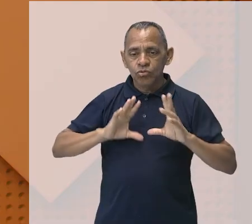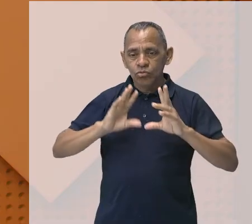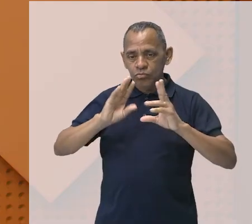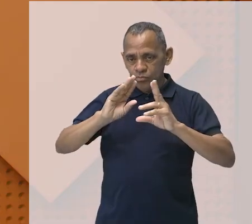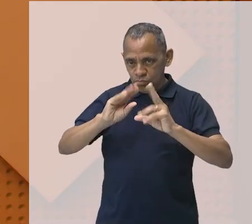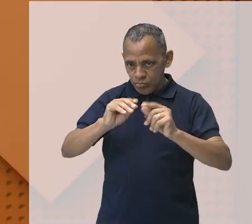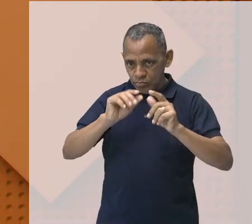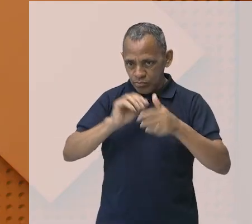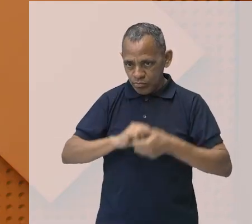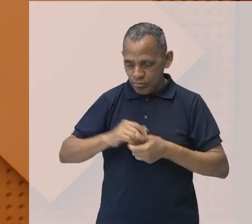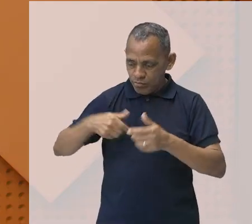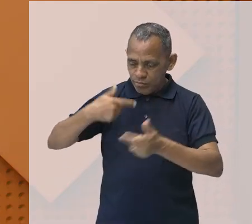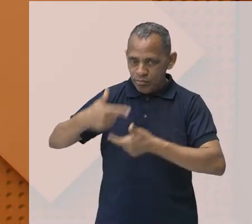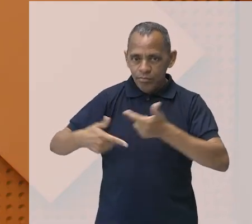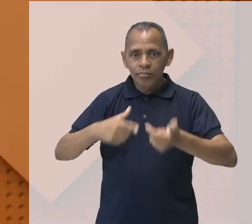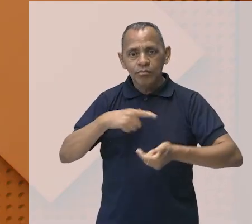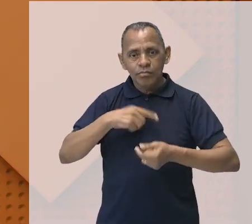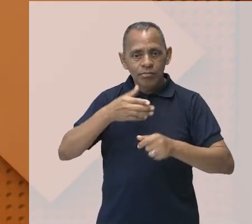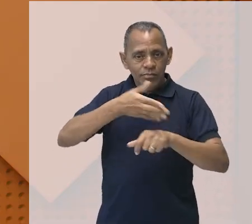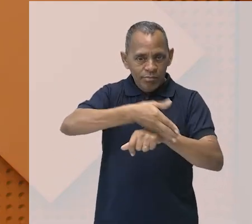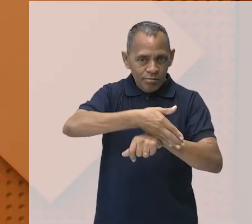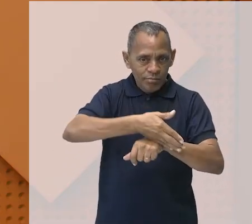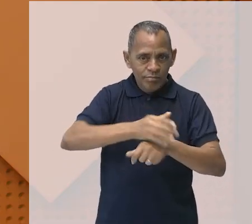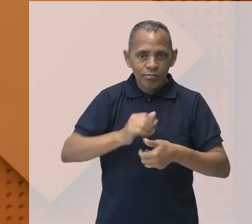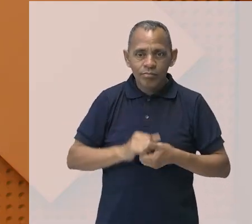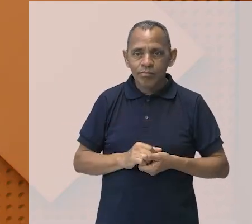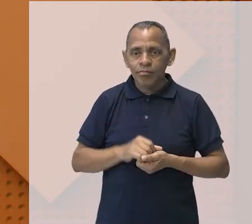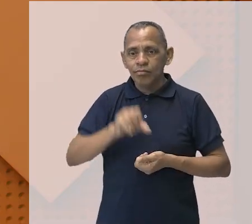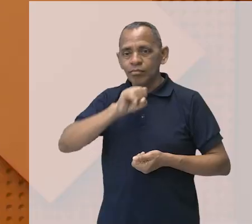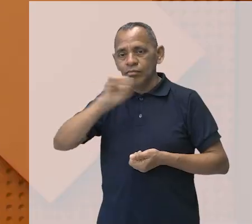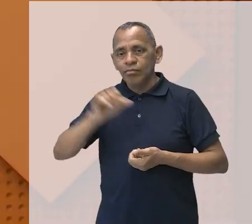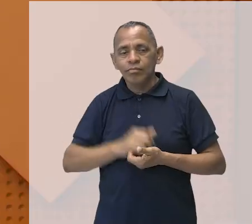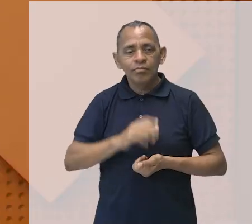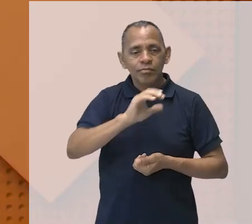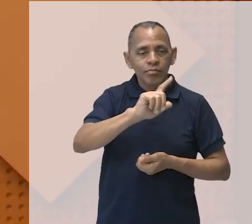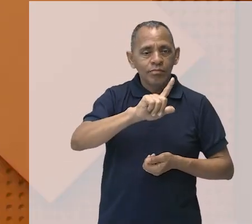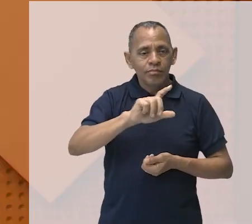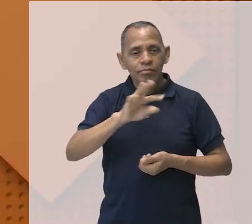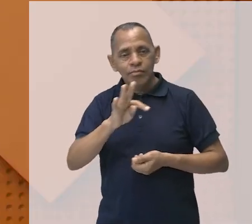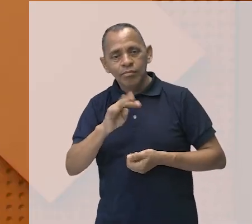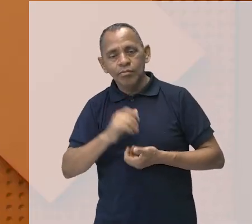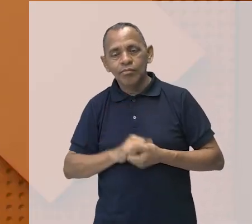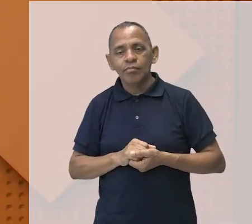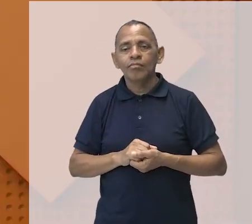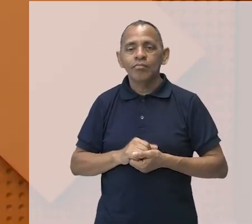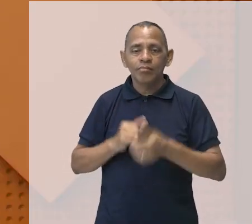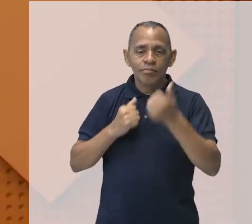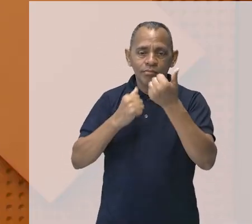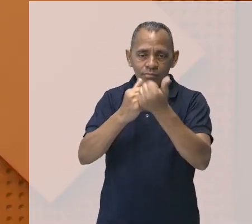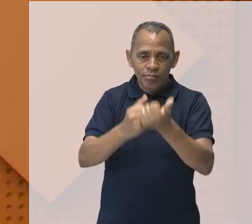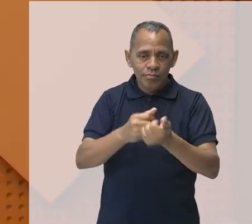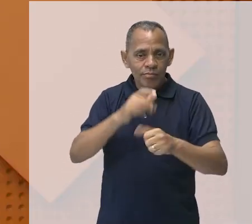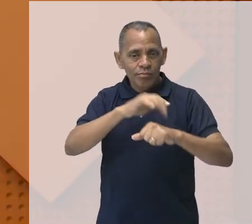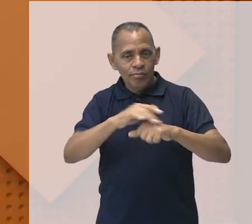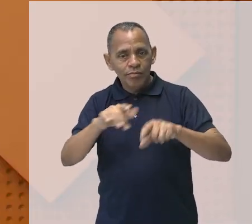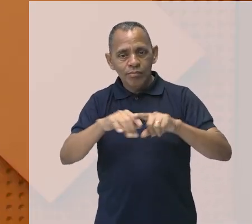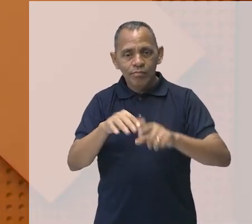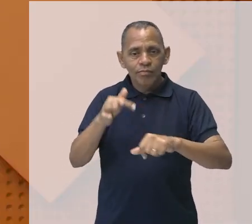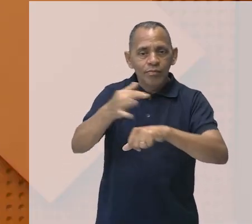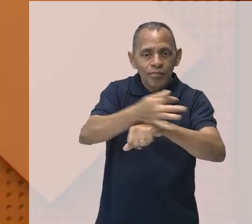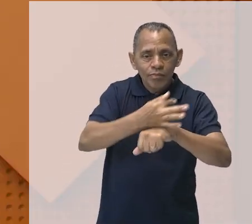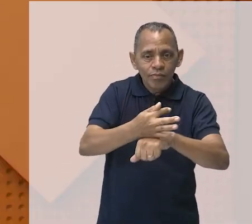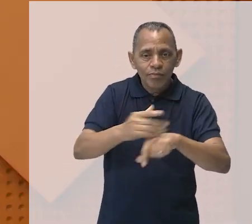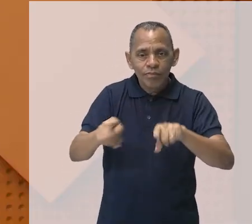acesso se ele for ali CLT. Como, por exemplo, o auxílio-doença, as férias remuneradas. Então, isso está